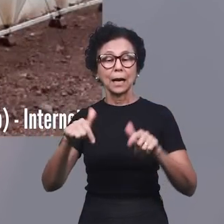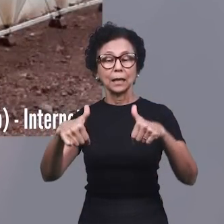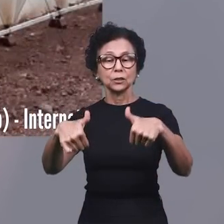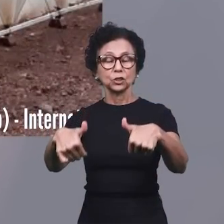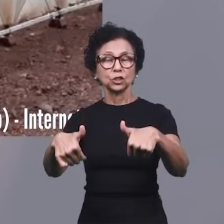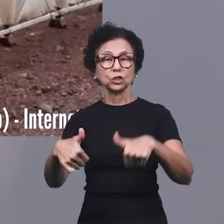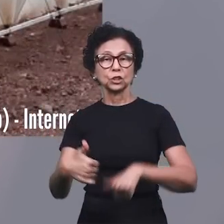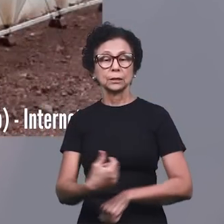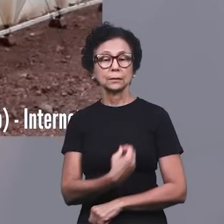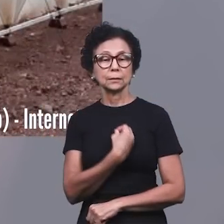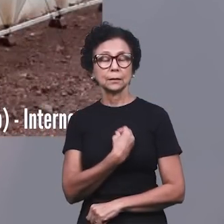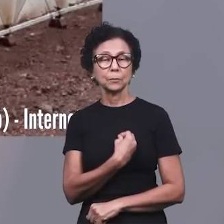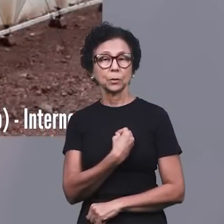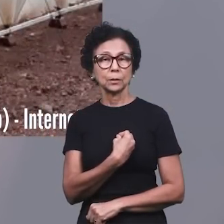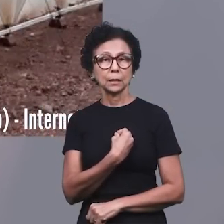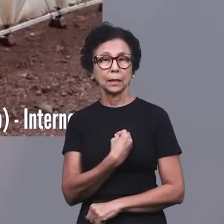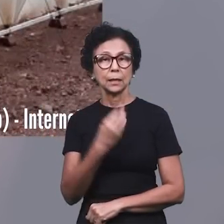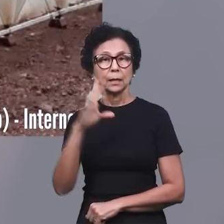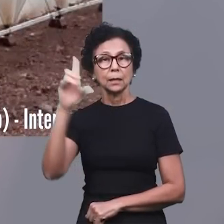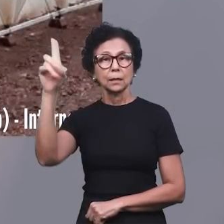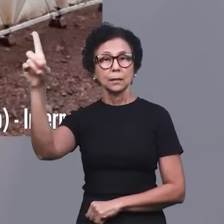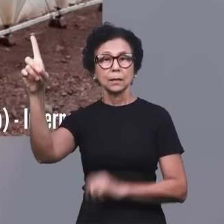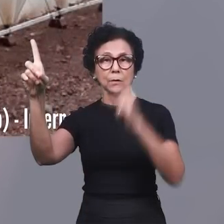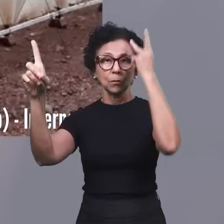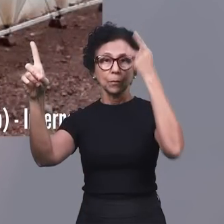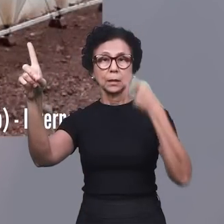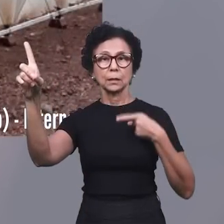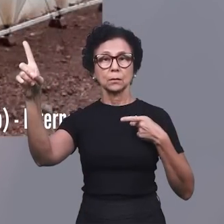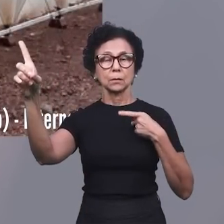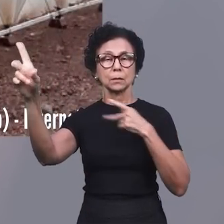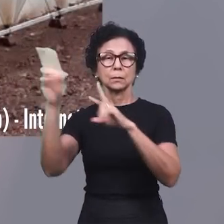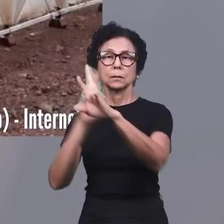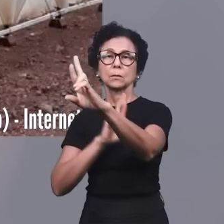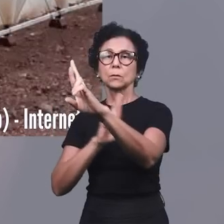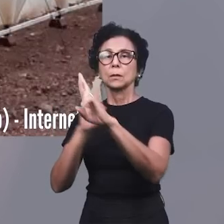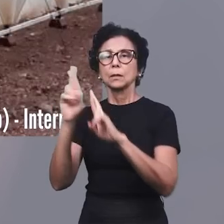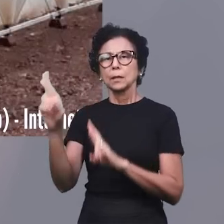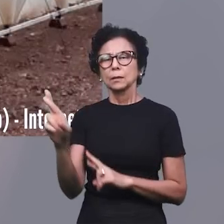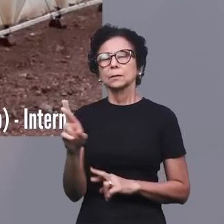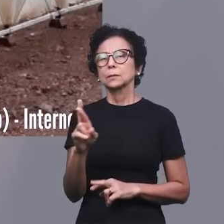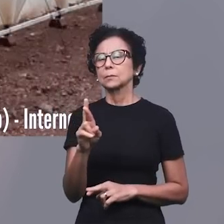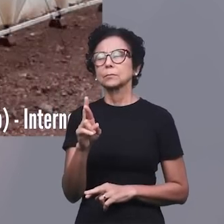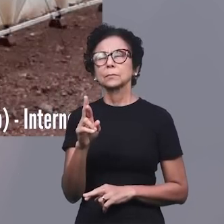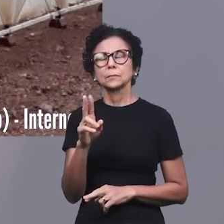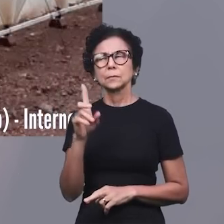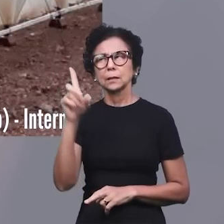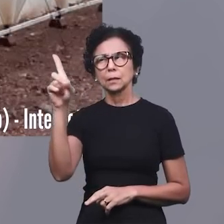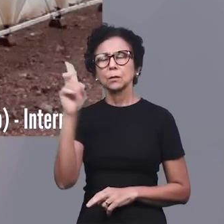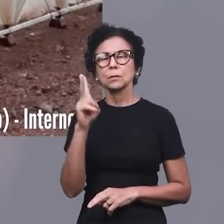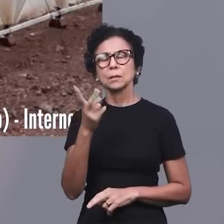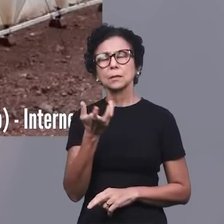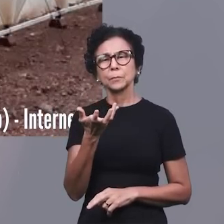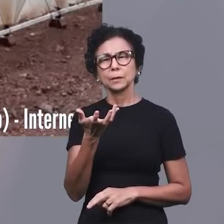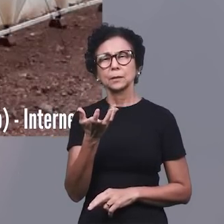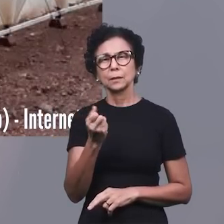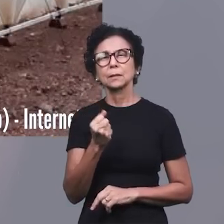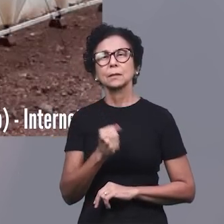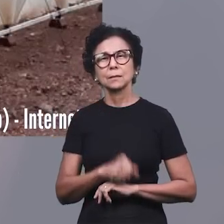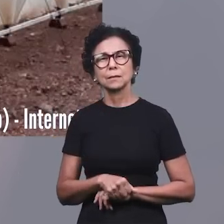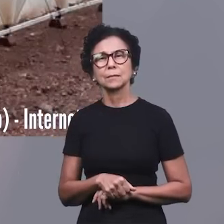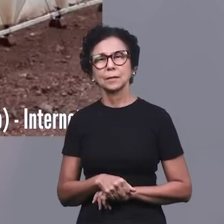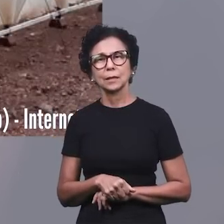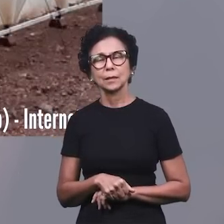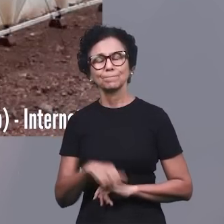com o homem, de Deus se relacionar com o homem. Na verdade, o Senhor sempre quis, Deus sempre quis